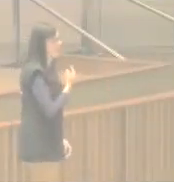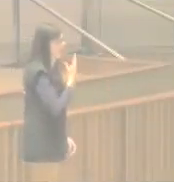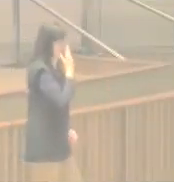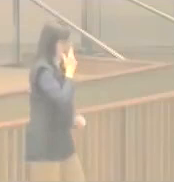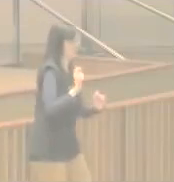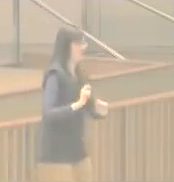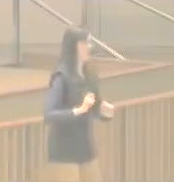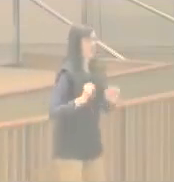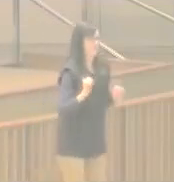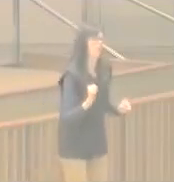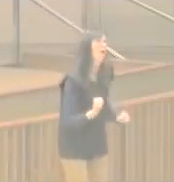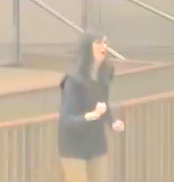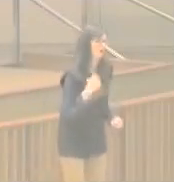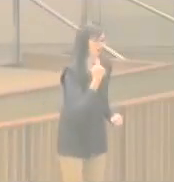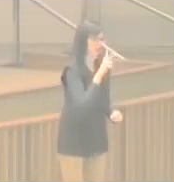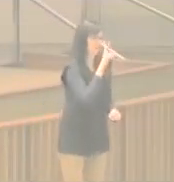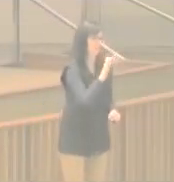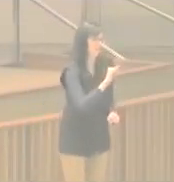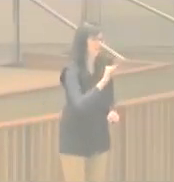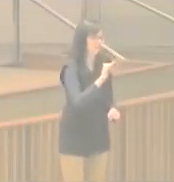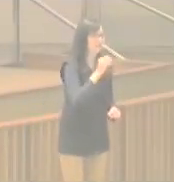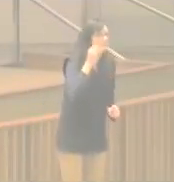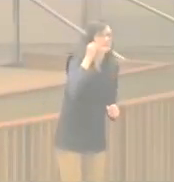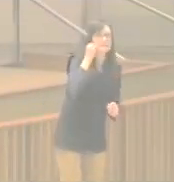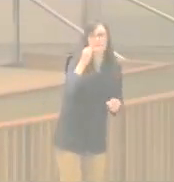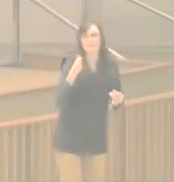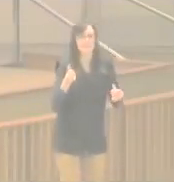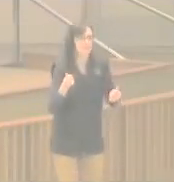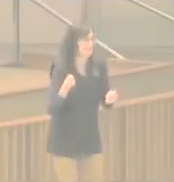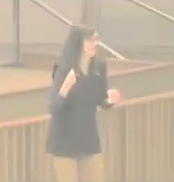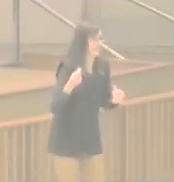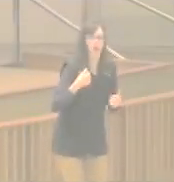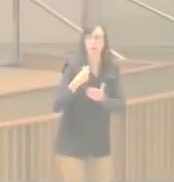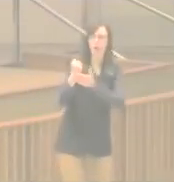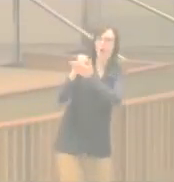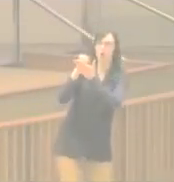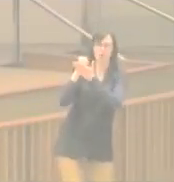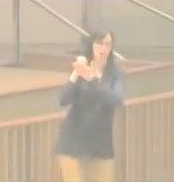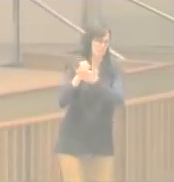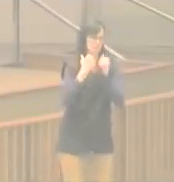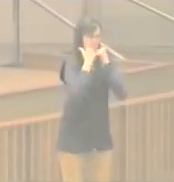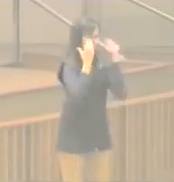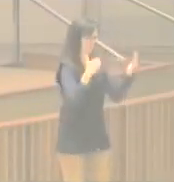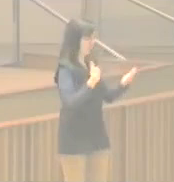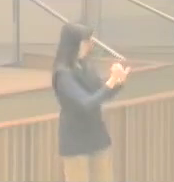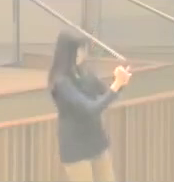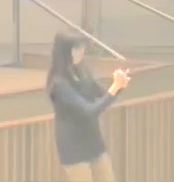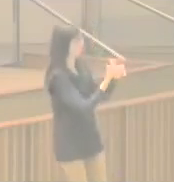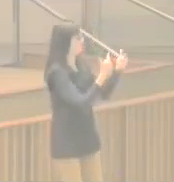imaginar que a gente pode descobrir meios de controle.